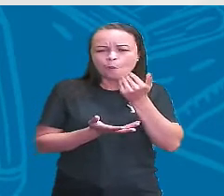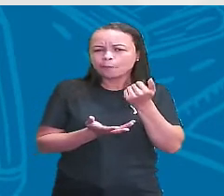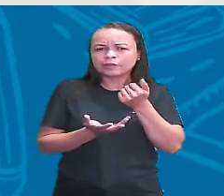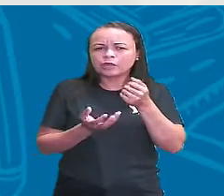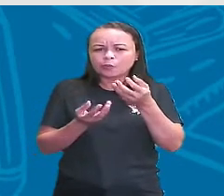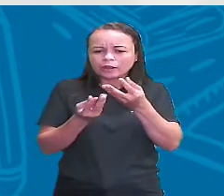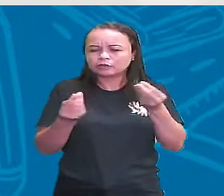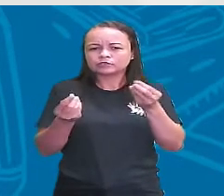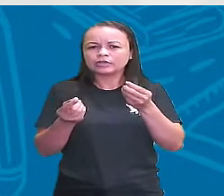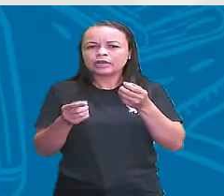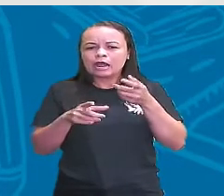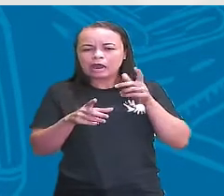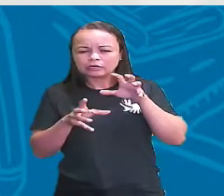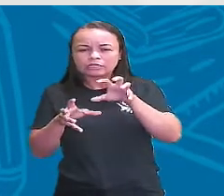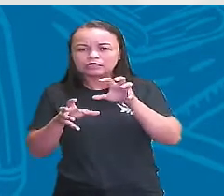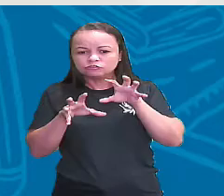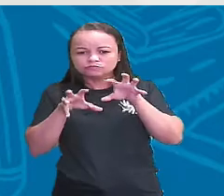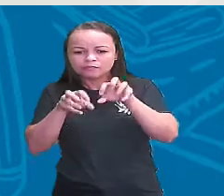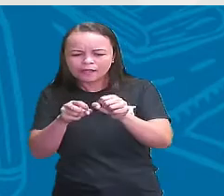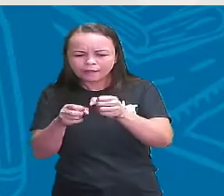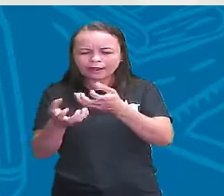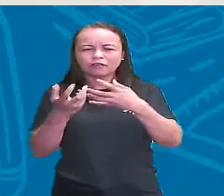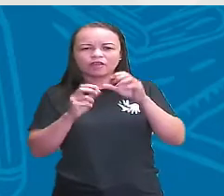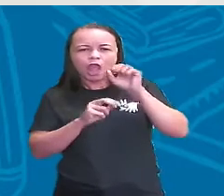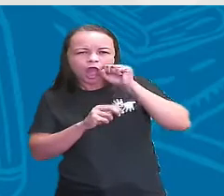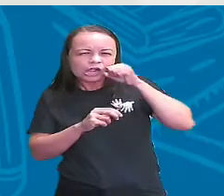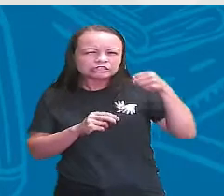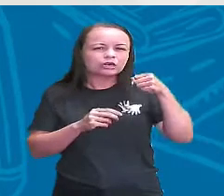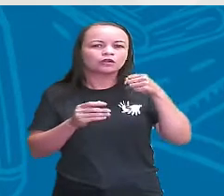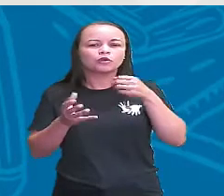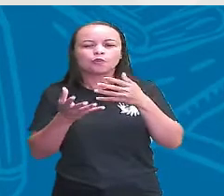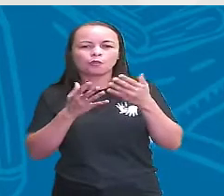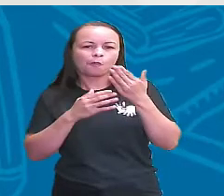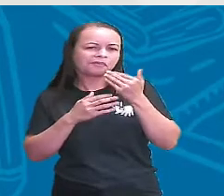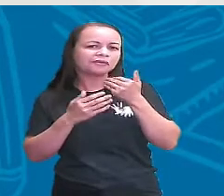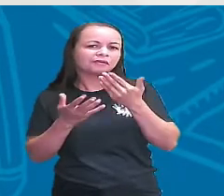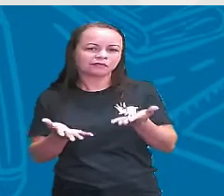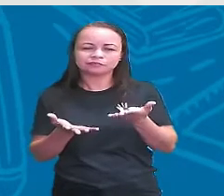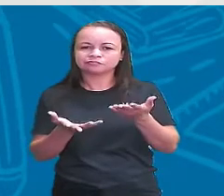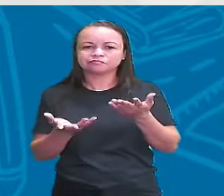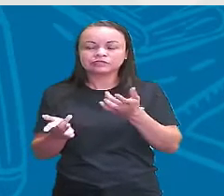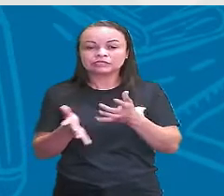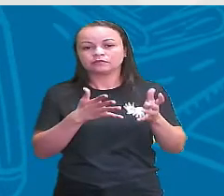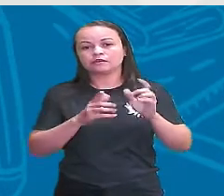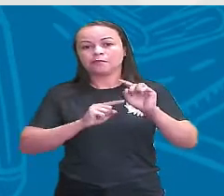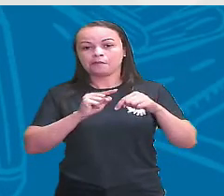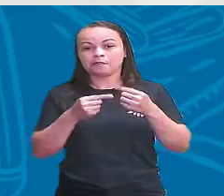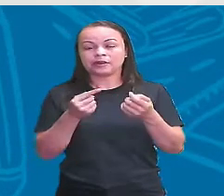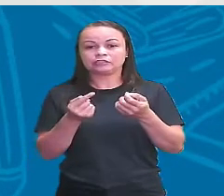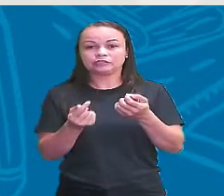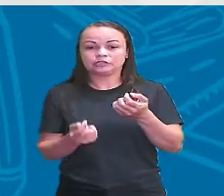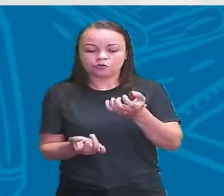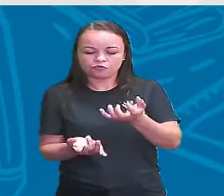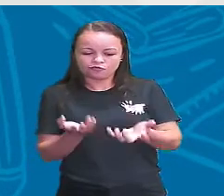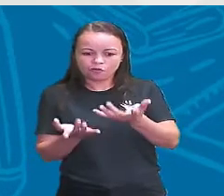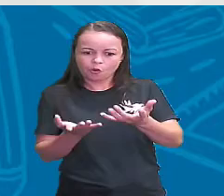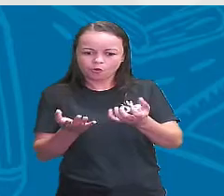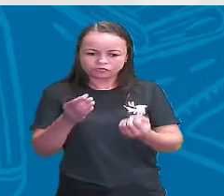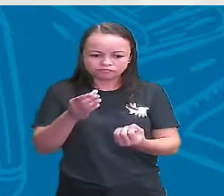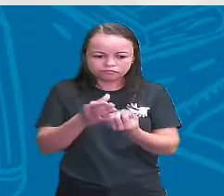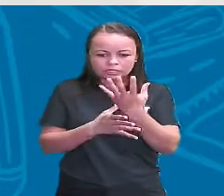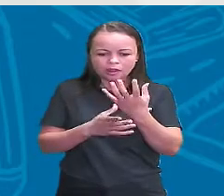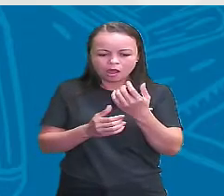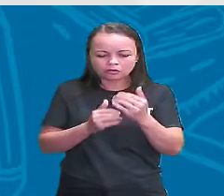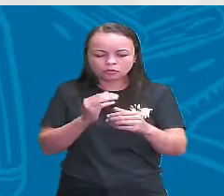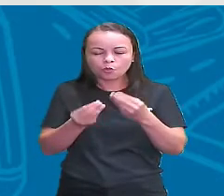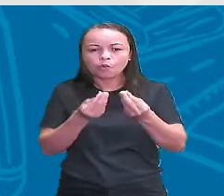eles caçavam. Quando eles descobriram que eles podiam fazer o fogo, não só fazer, mas dominar aquele fogo, o que é dominar o